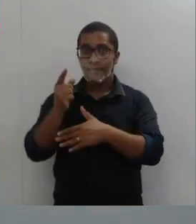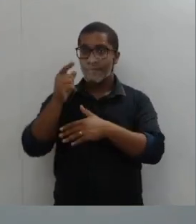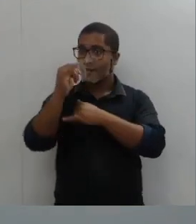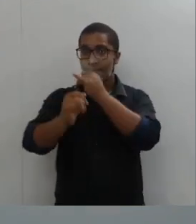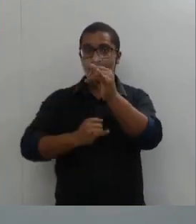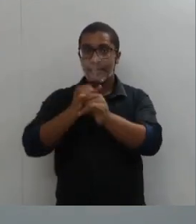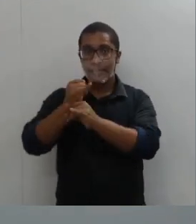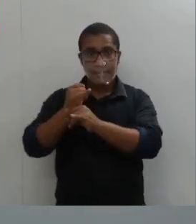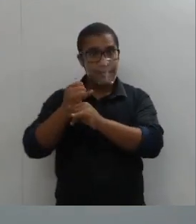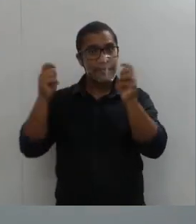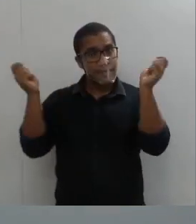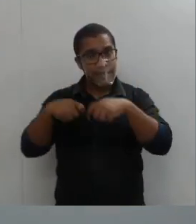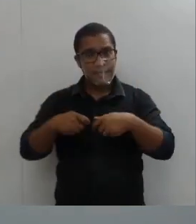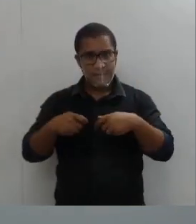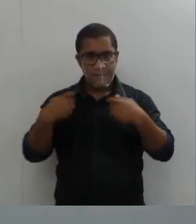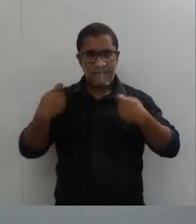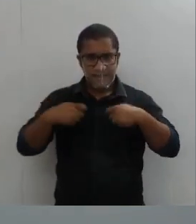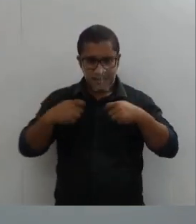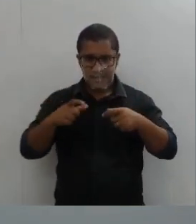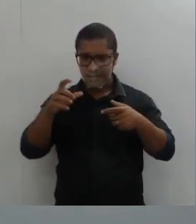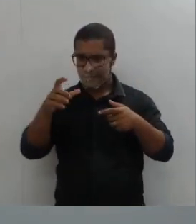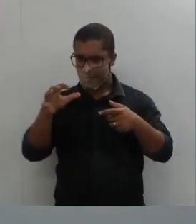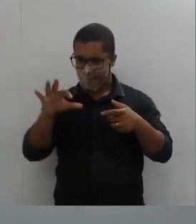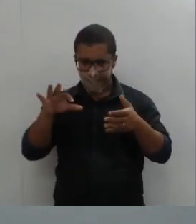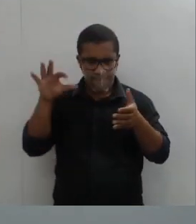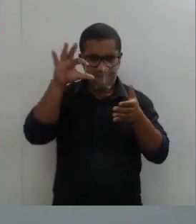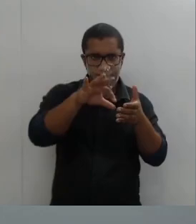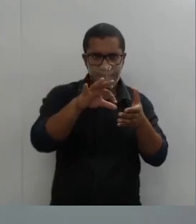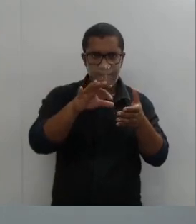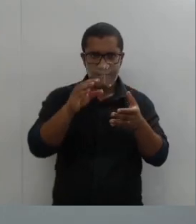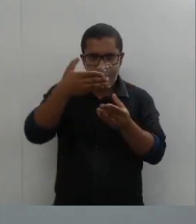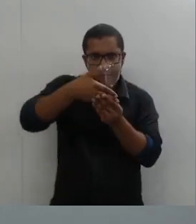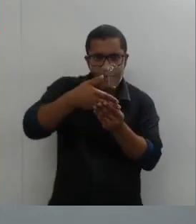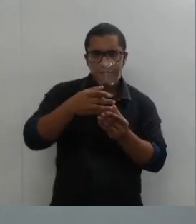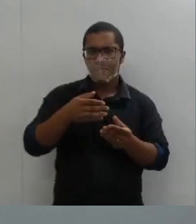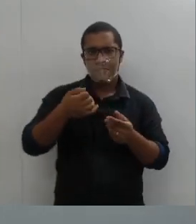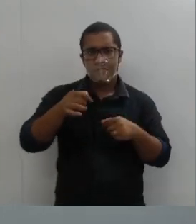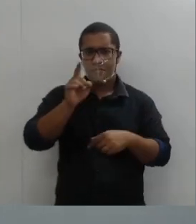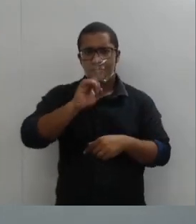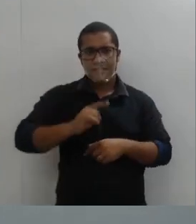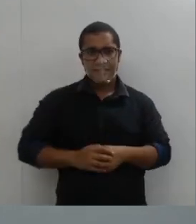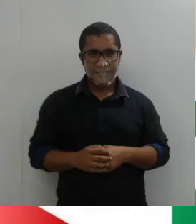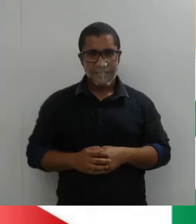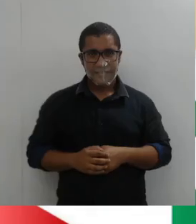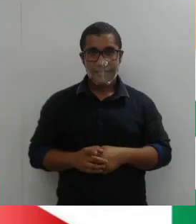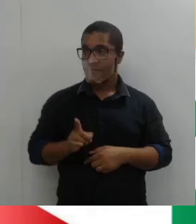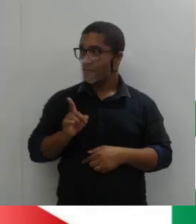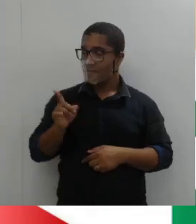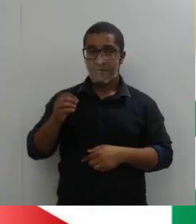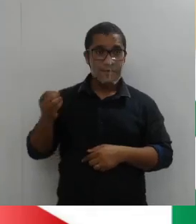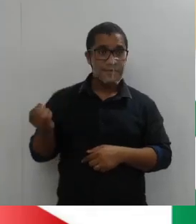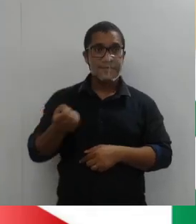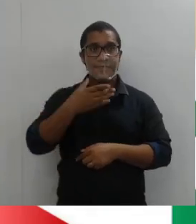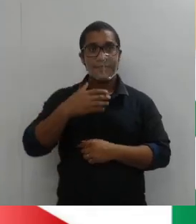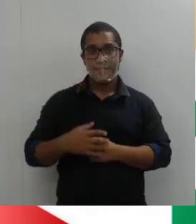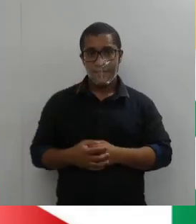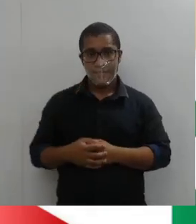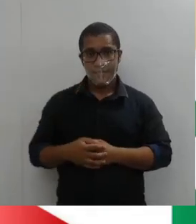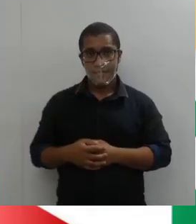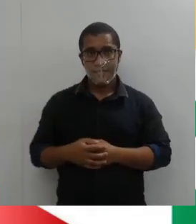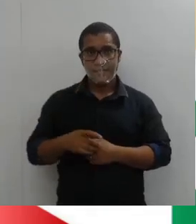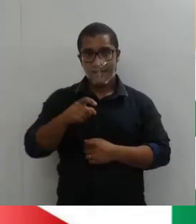Você não precisa ter em casa ele físico, né? E aí vou mostrar mais uma versão que é mais nova ainda. E aí vem